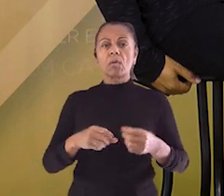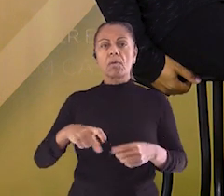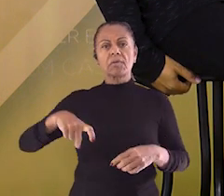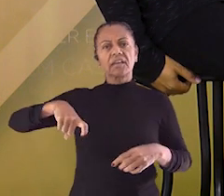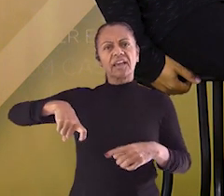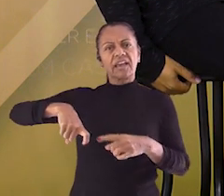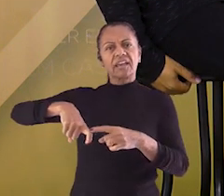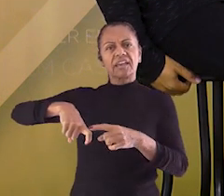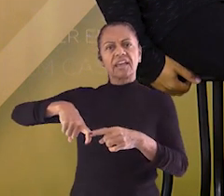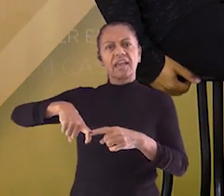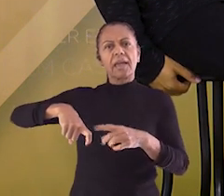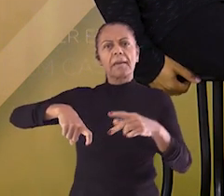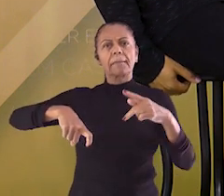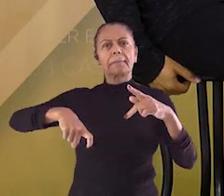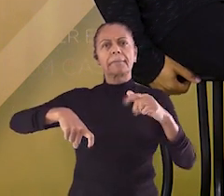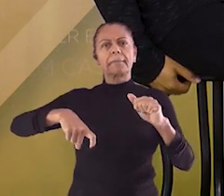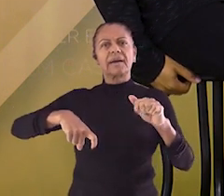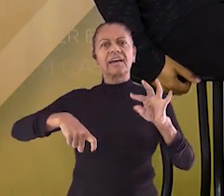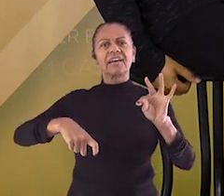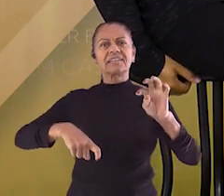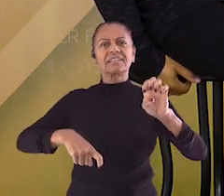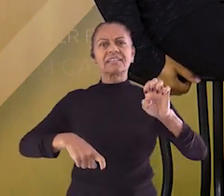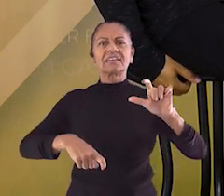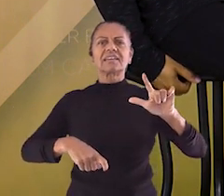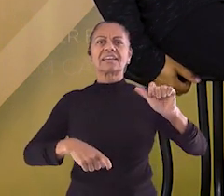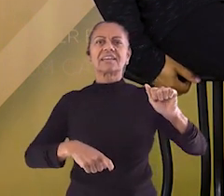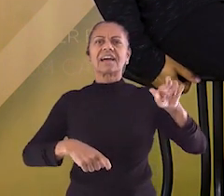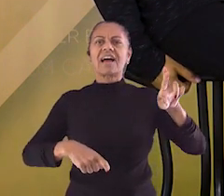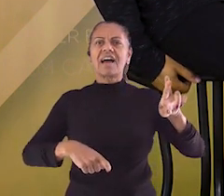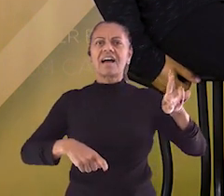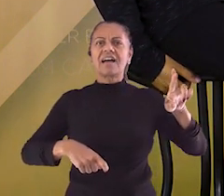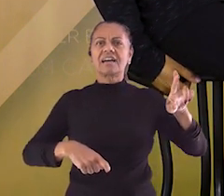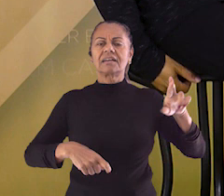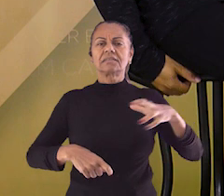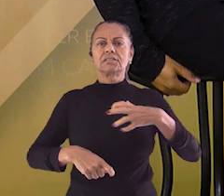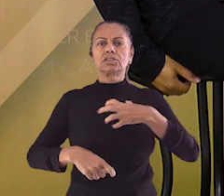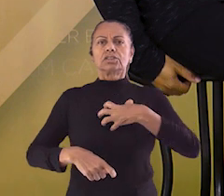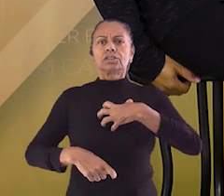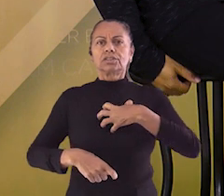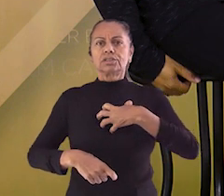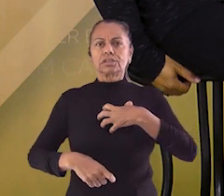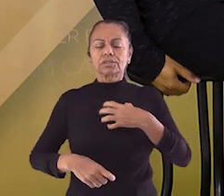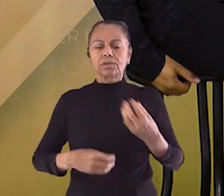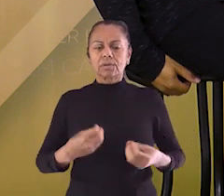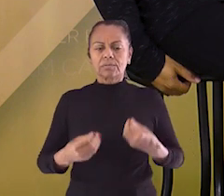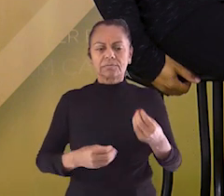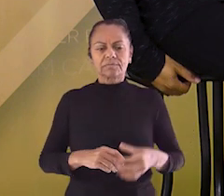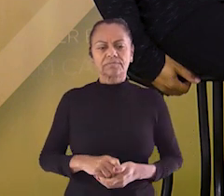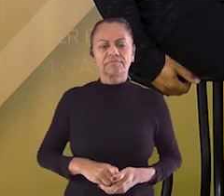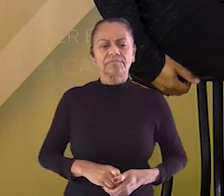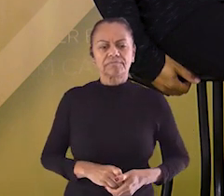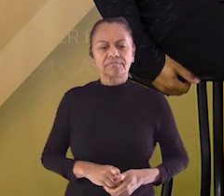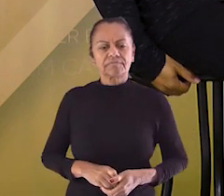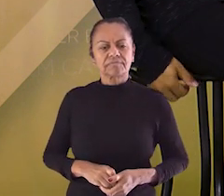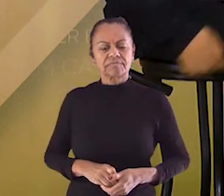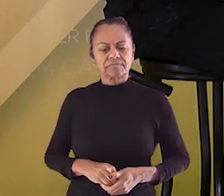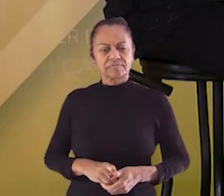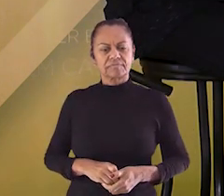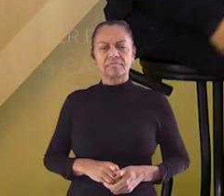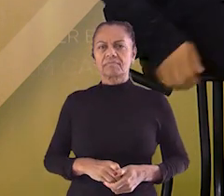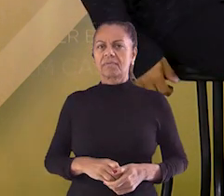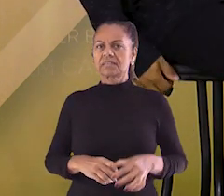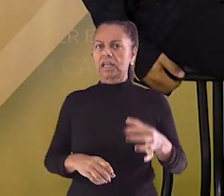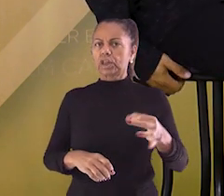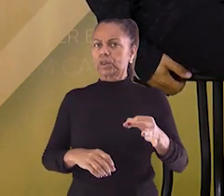um teste de reflexo patelar no seu joelho. Você vai bater no meu joelho com uma barra de... com